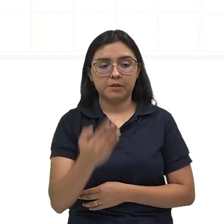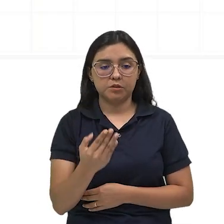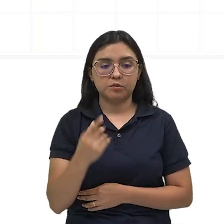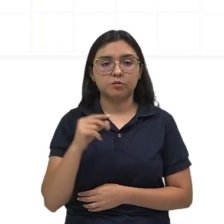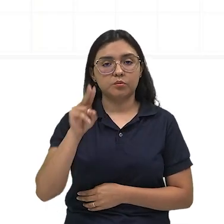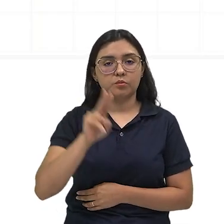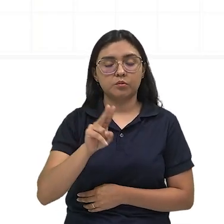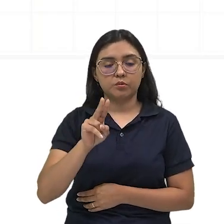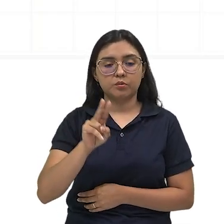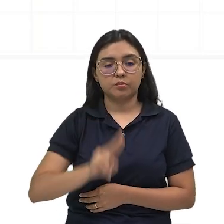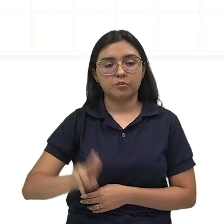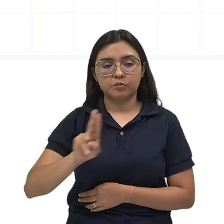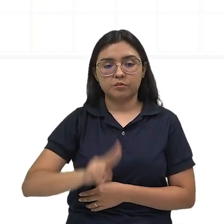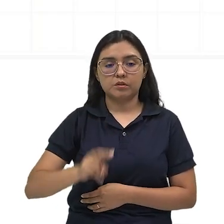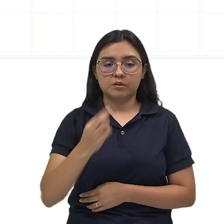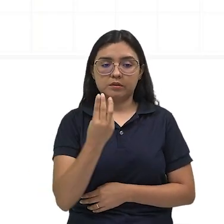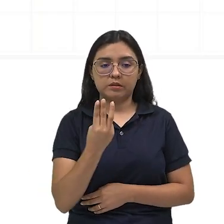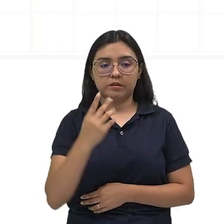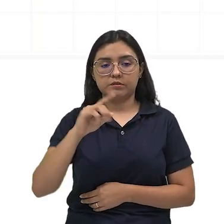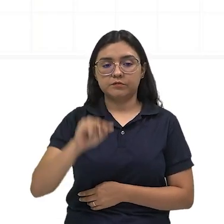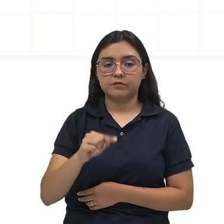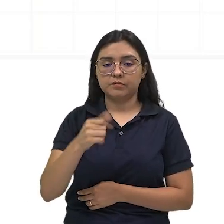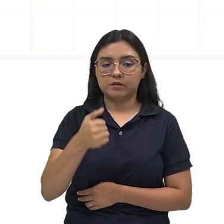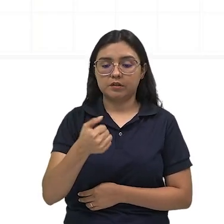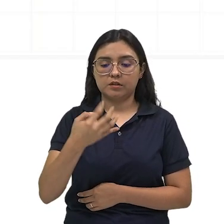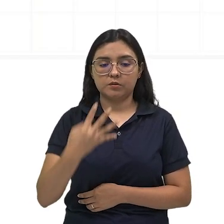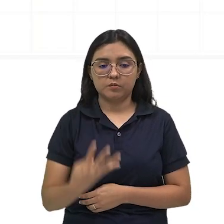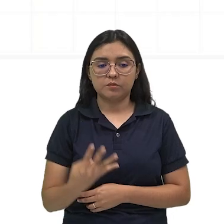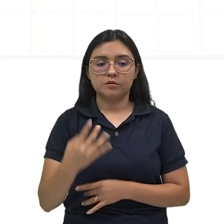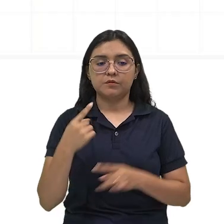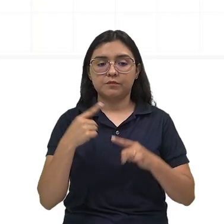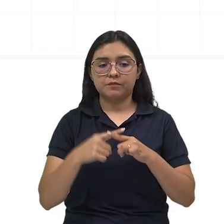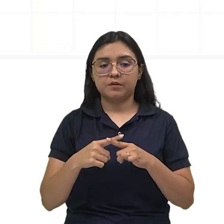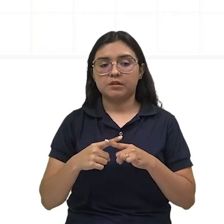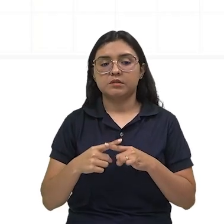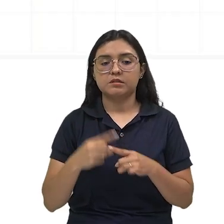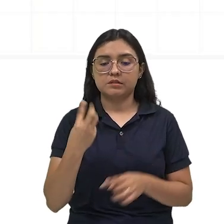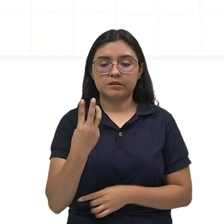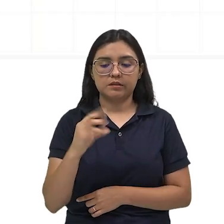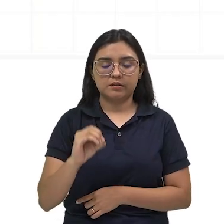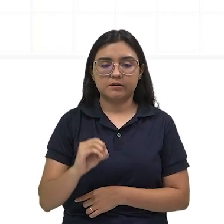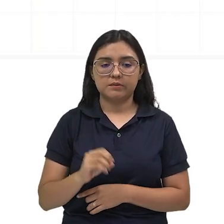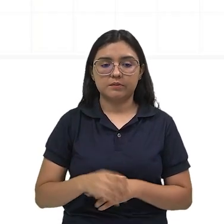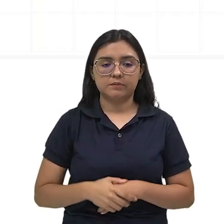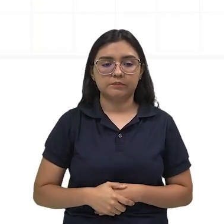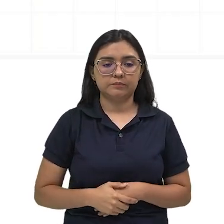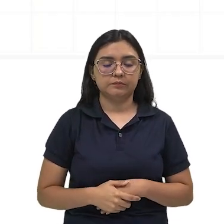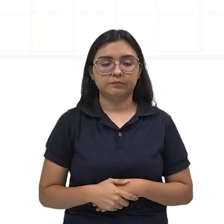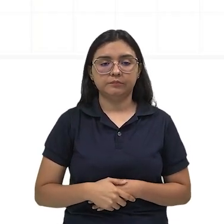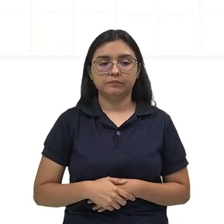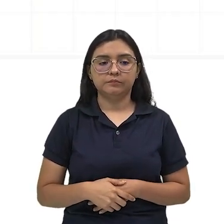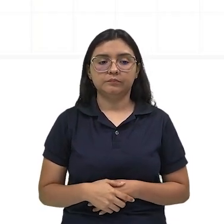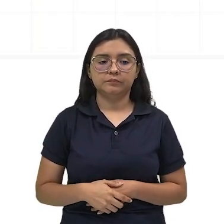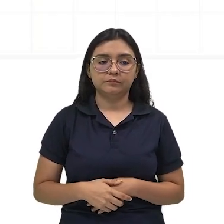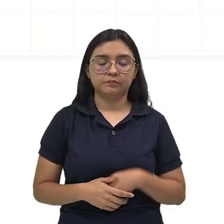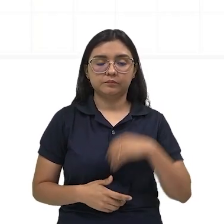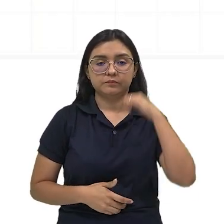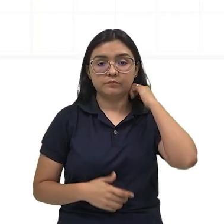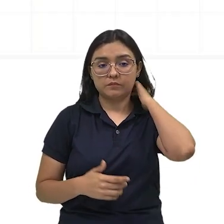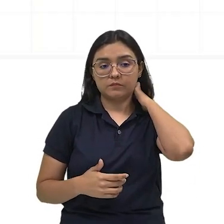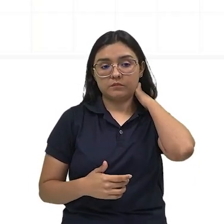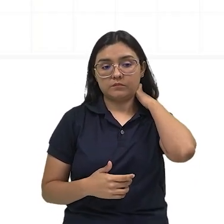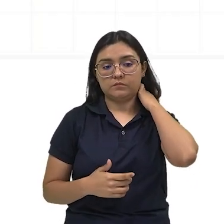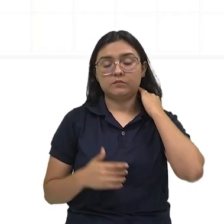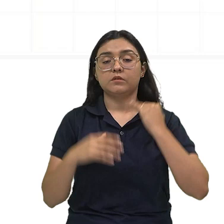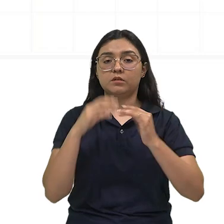você utilize 3,14, está aqui, vezes o raio. O raio foi quanto? 30. E aí, resolvendo